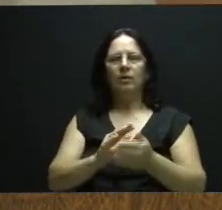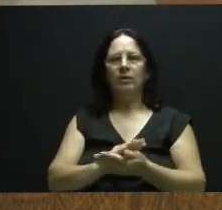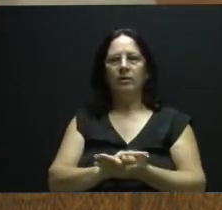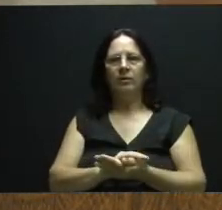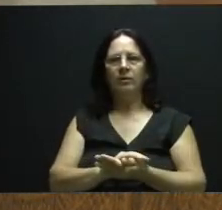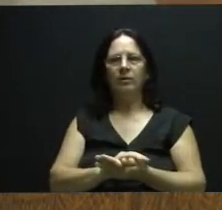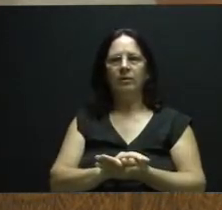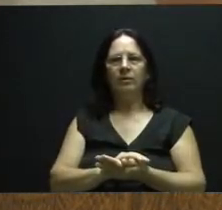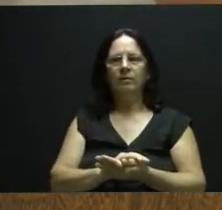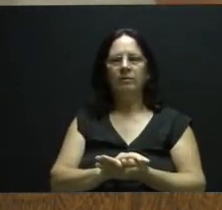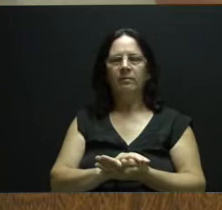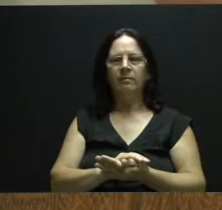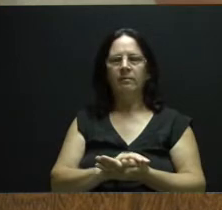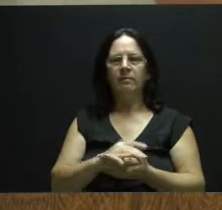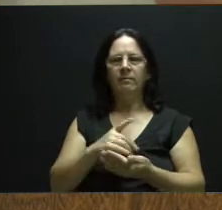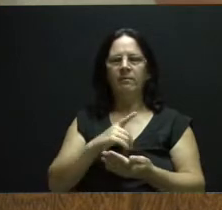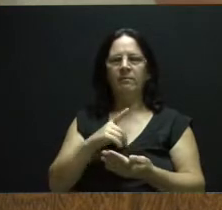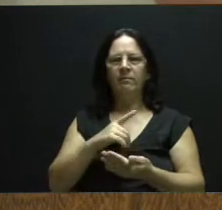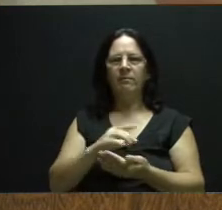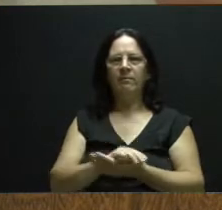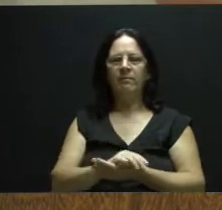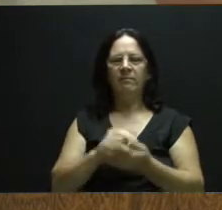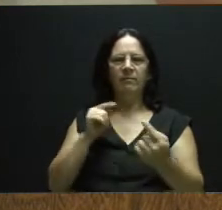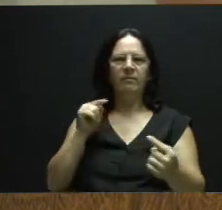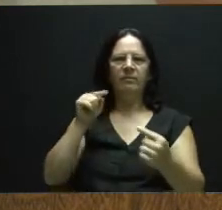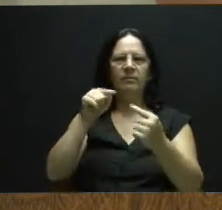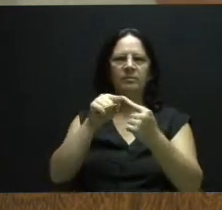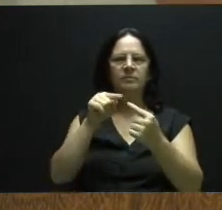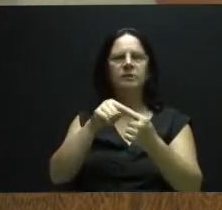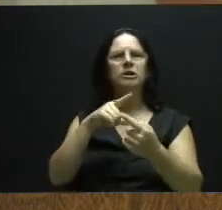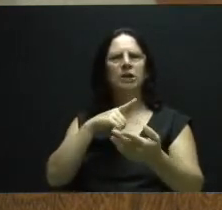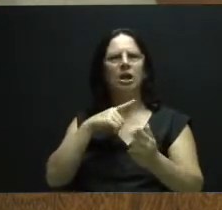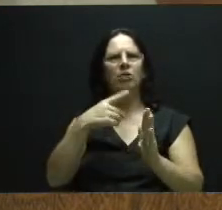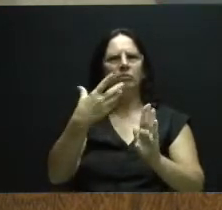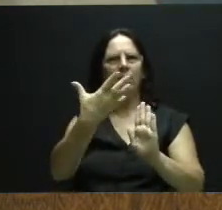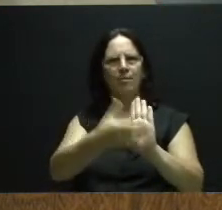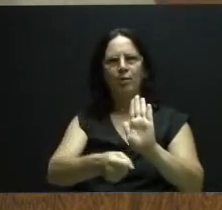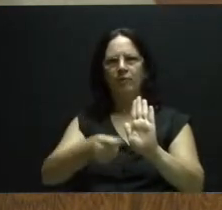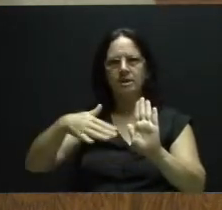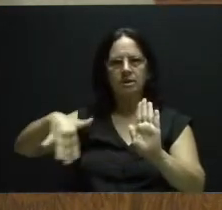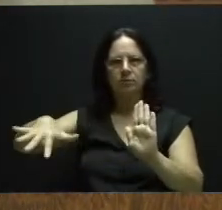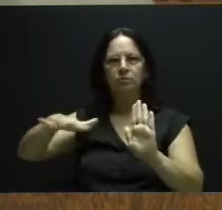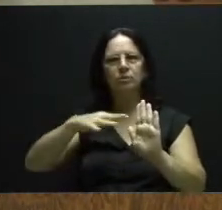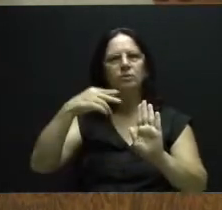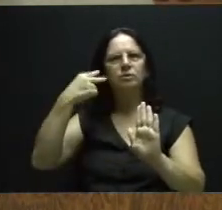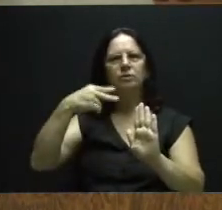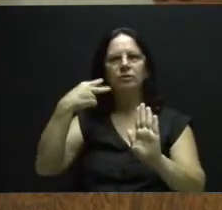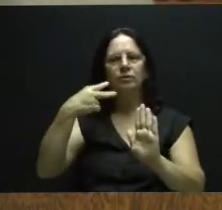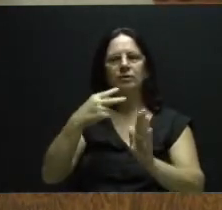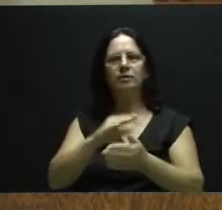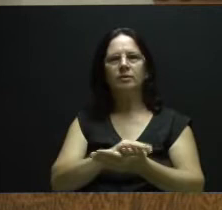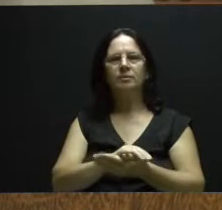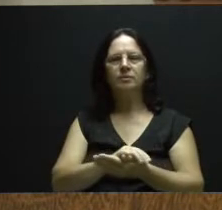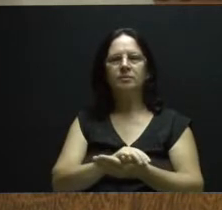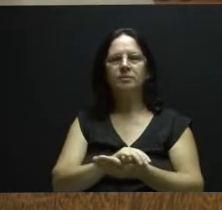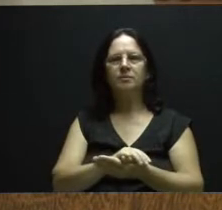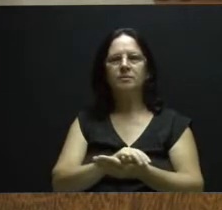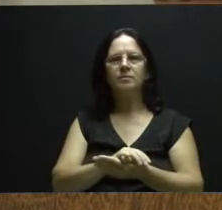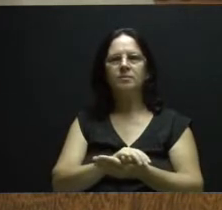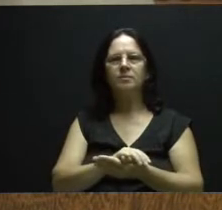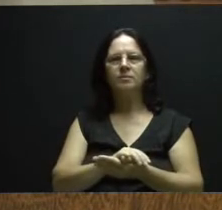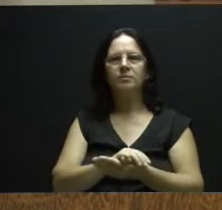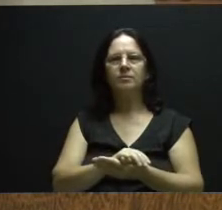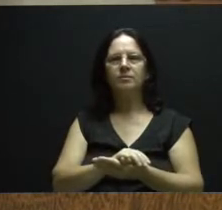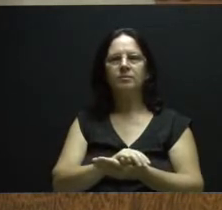onde se assevera que tem por objetivo obter a aprovação desta edilidade para